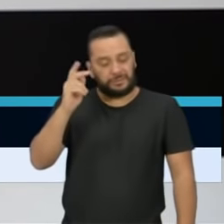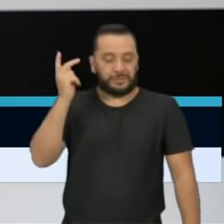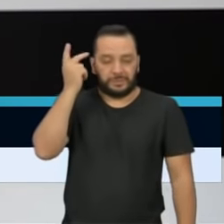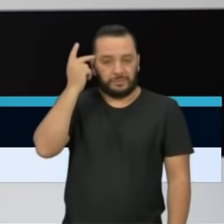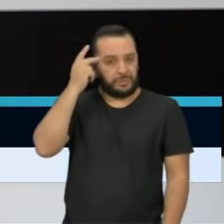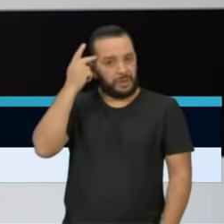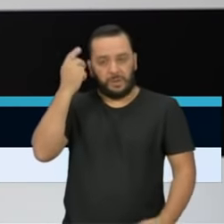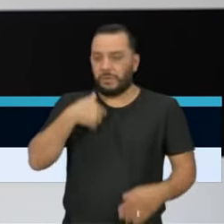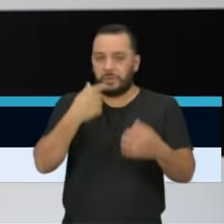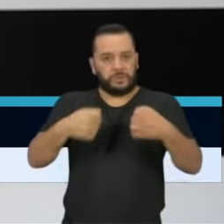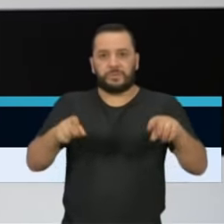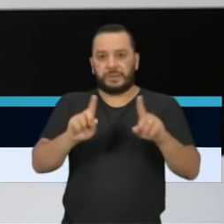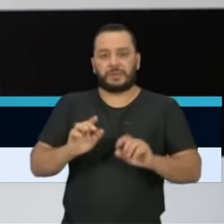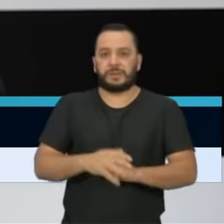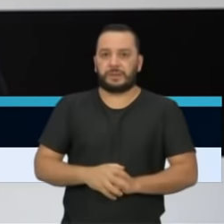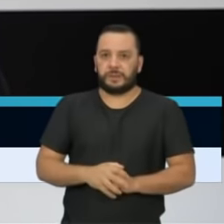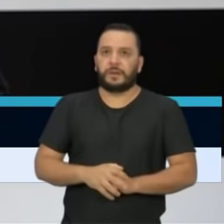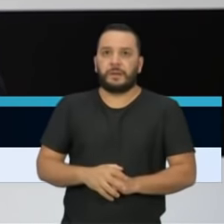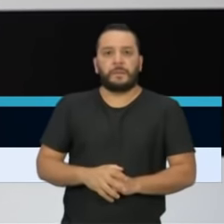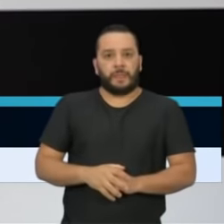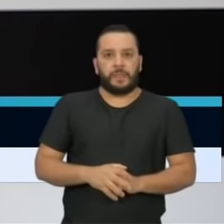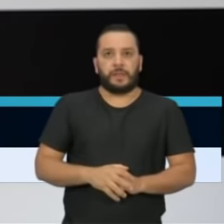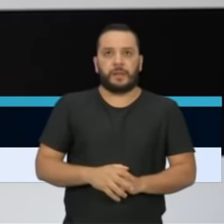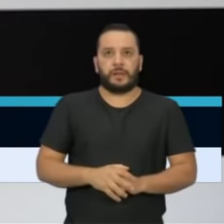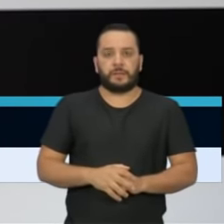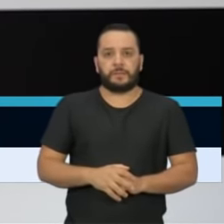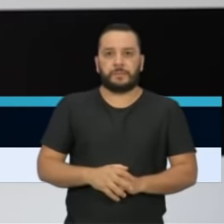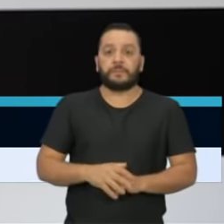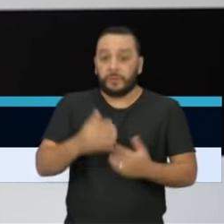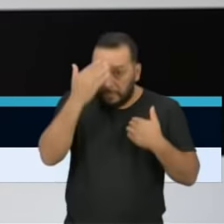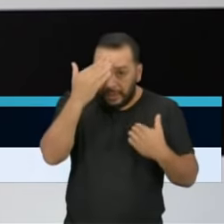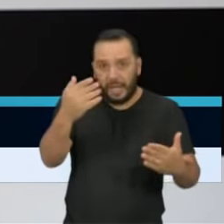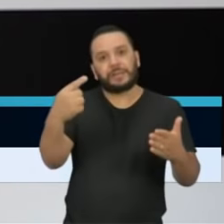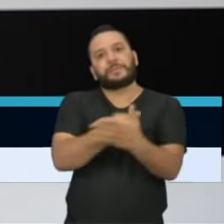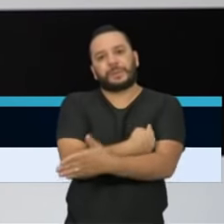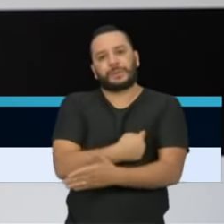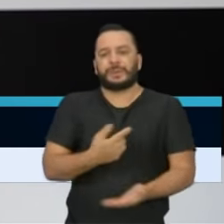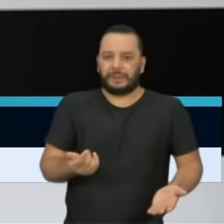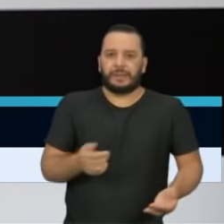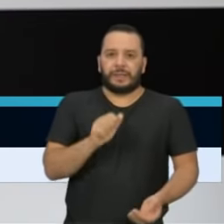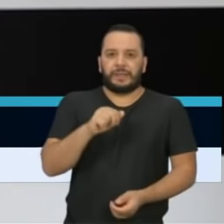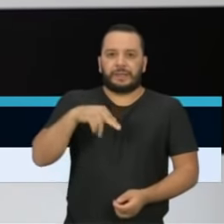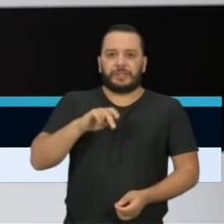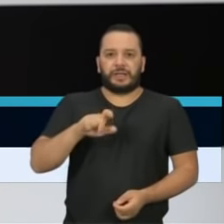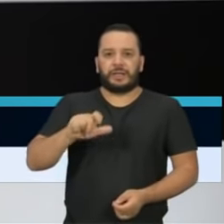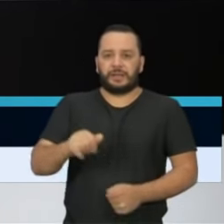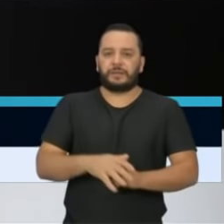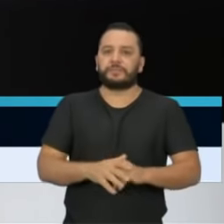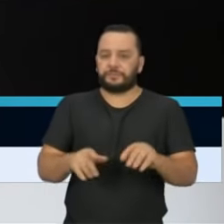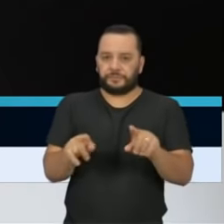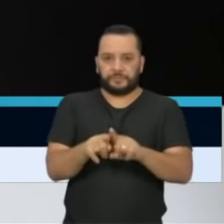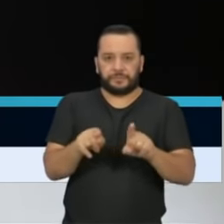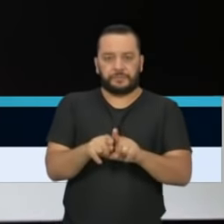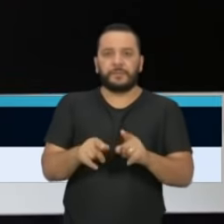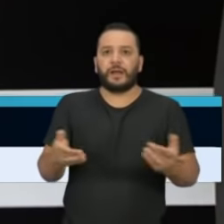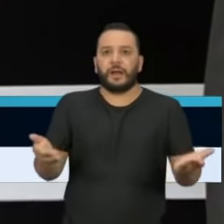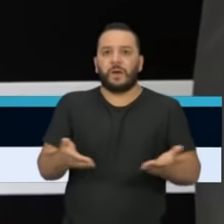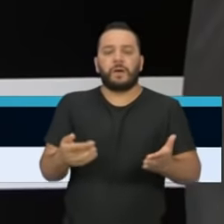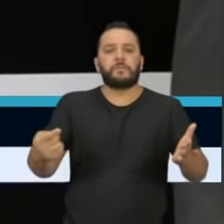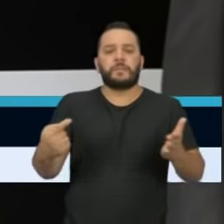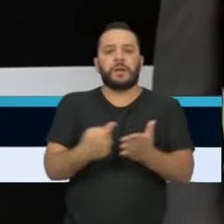não será aplicada. Vamos agora, e obrigado mais uma vez, Angélica, vamos agora às perguntas que